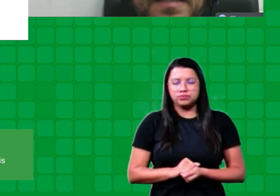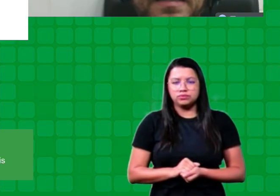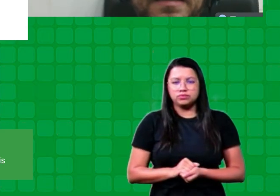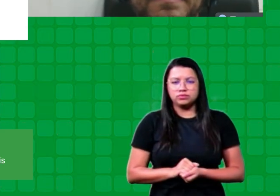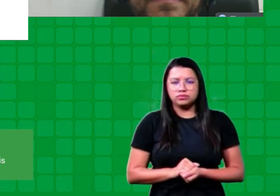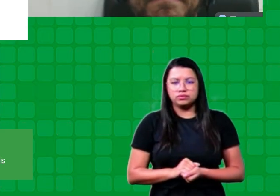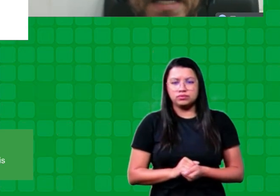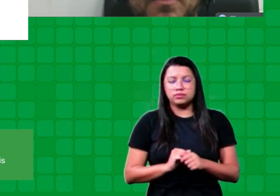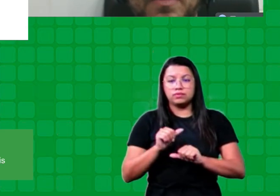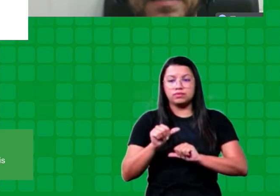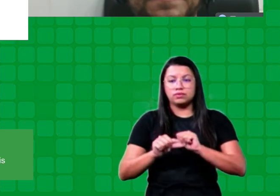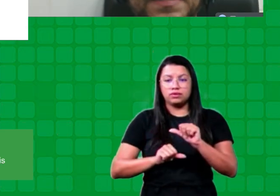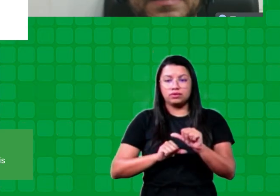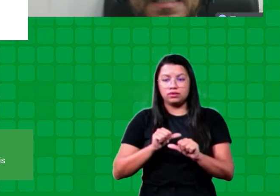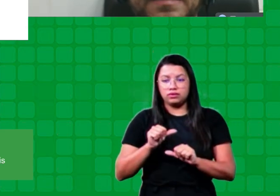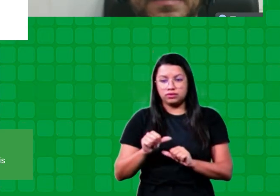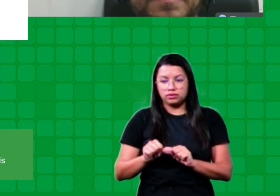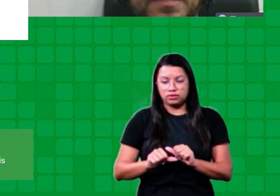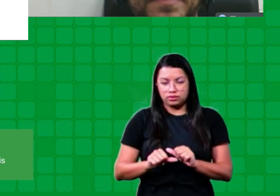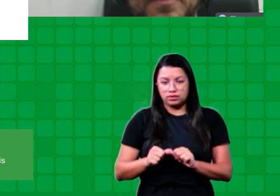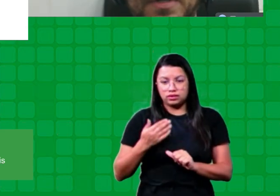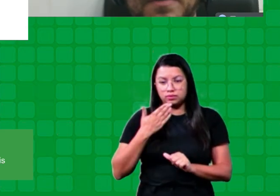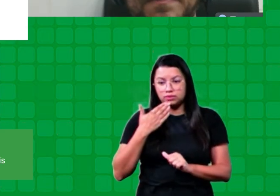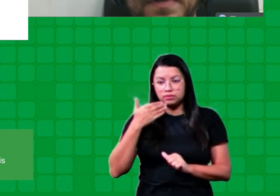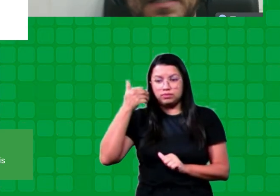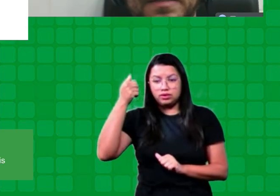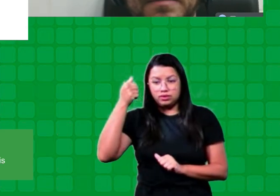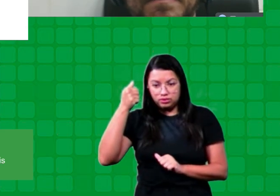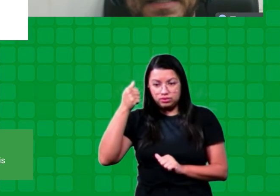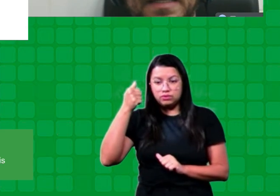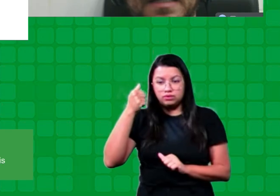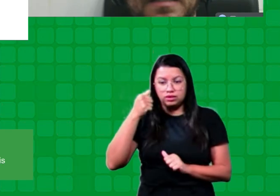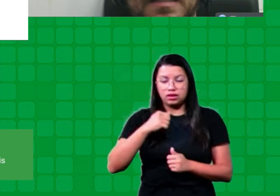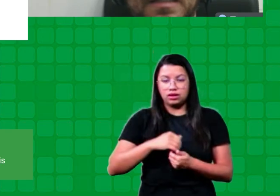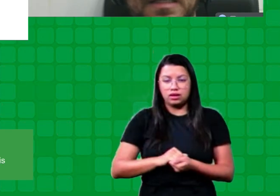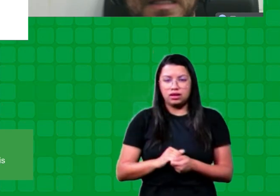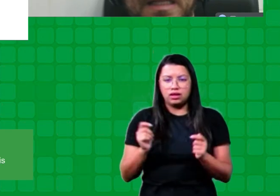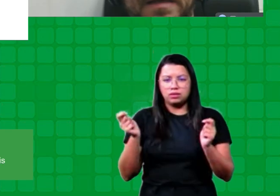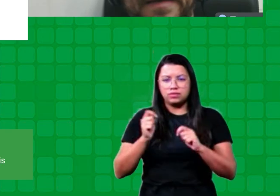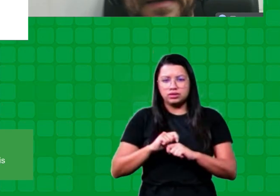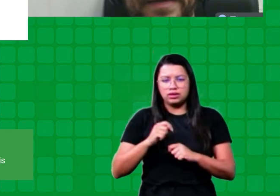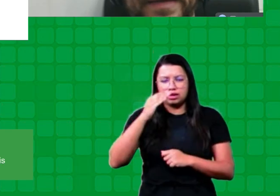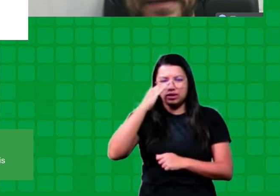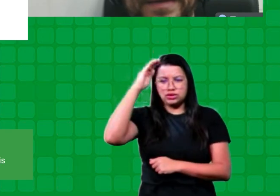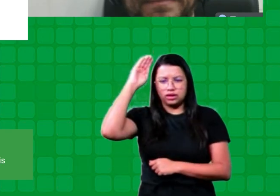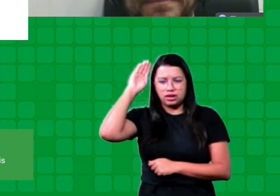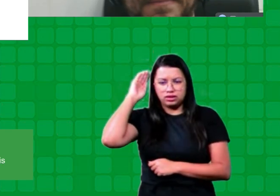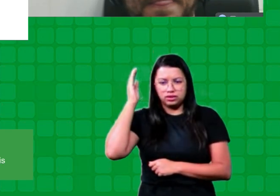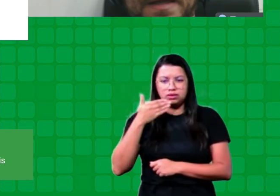alterar para melhorar a eficiência acadêmica, aprimorar a oferta e ampliar